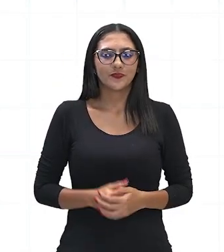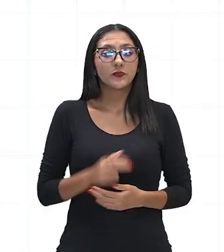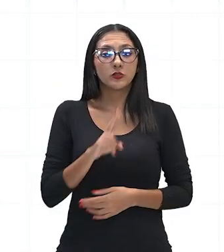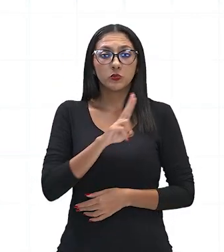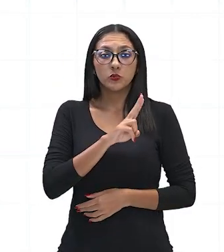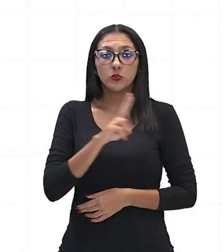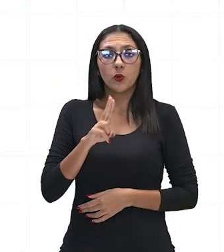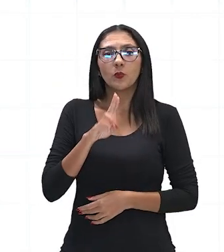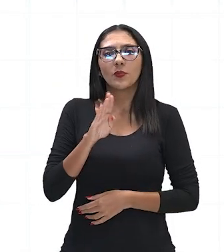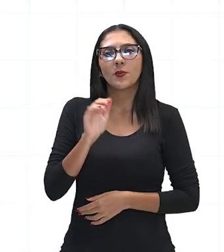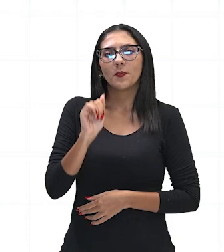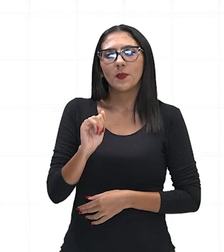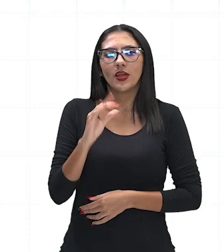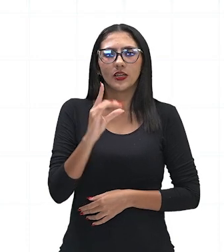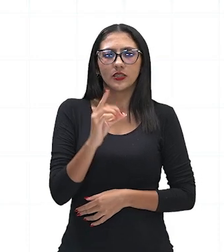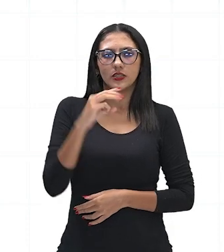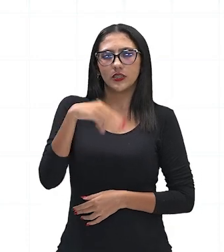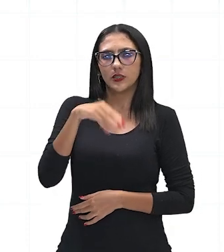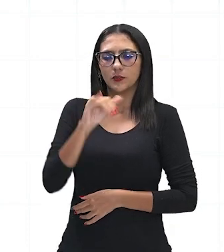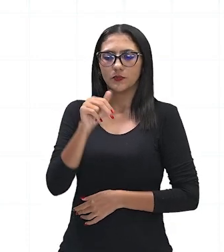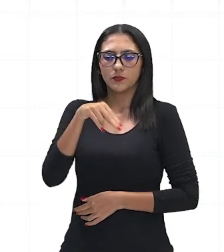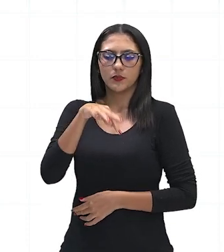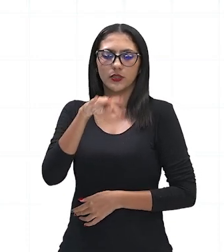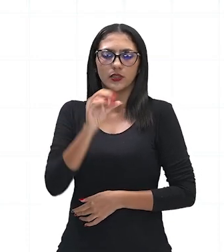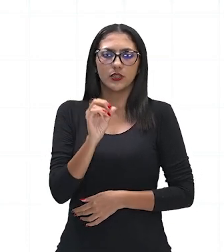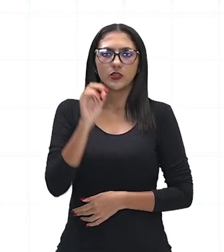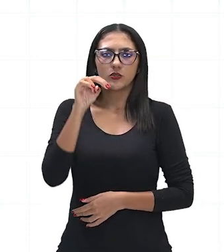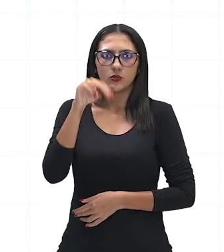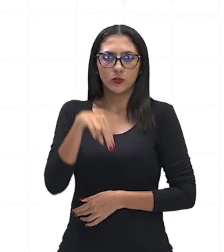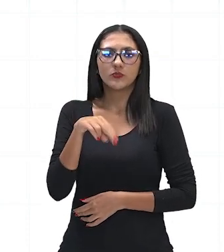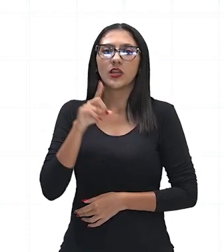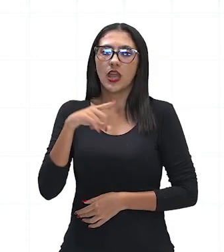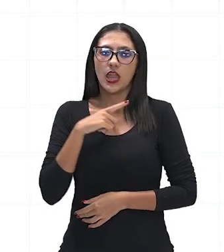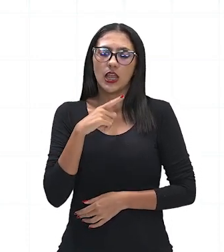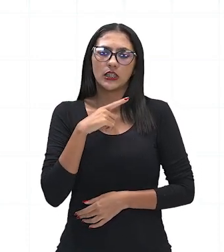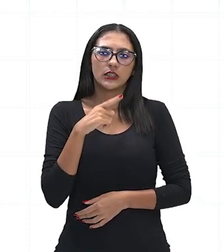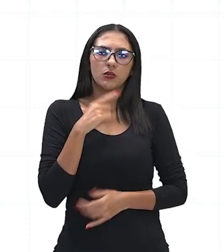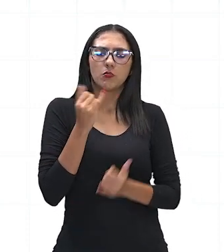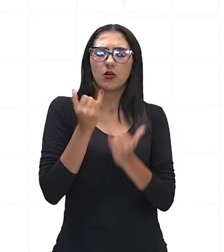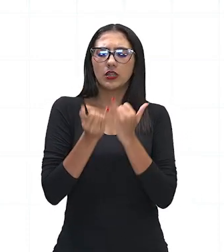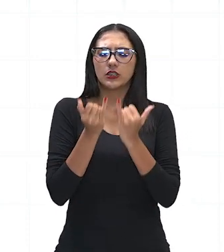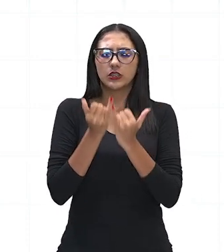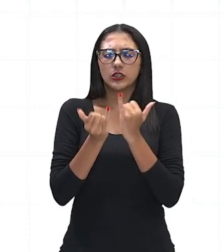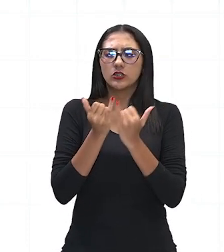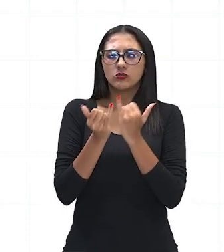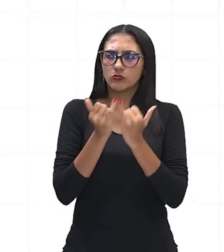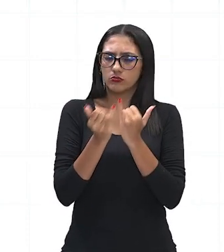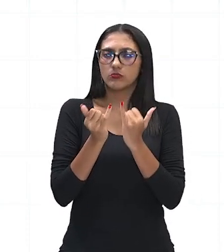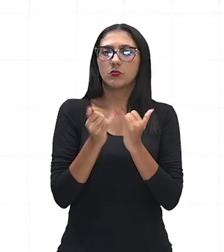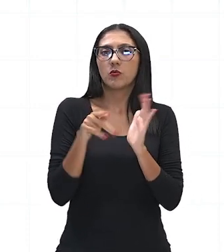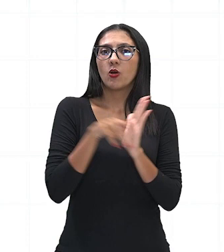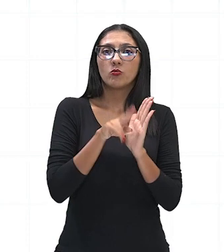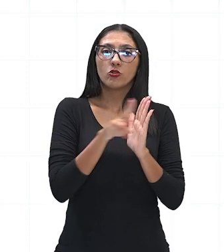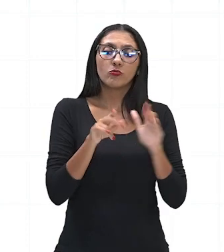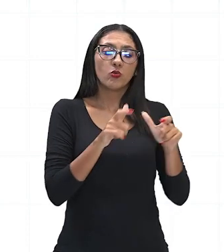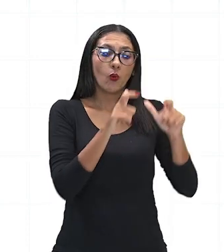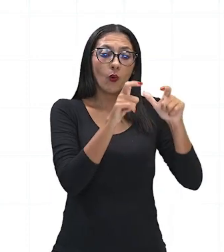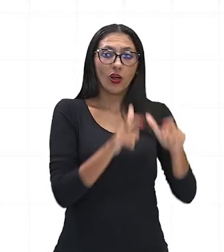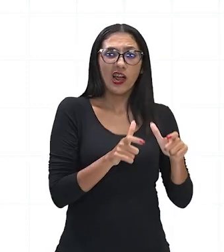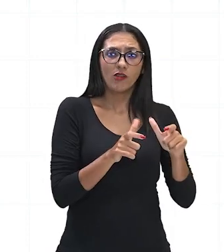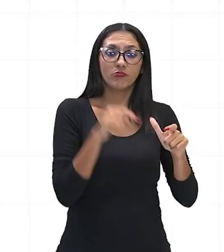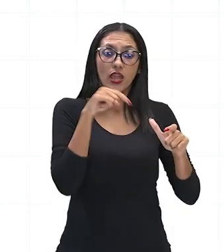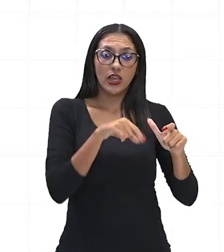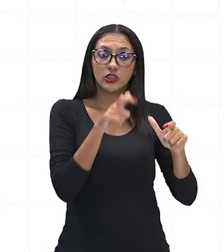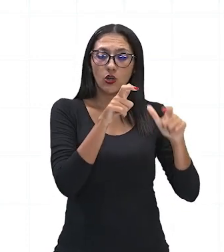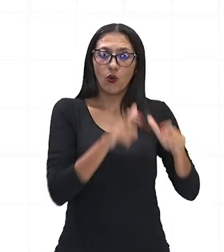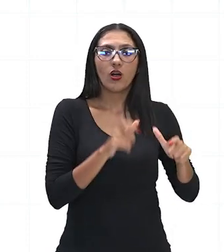badminton, o nome dessa modalidade, ela faz ligação ali com a Badminton House. onde foi o lugar que